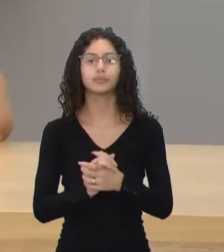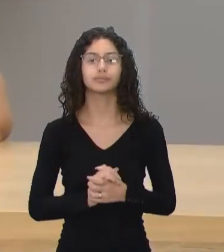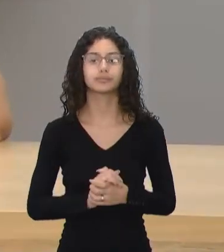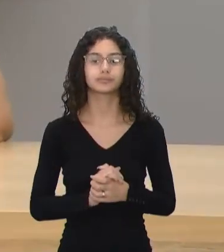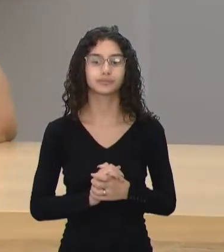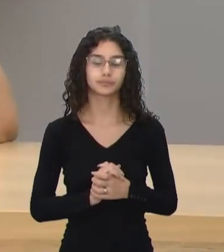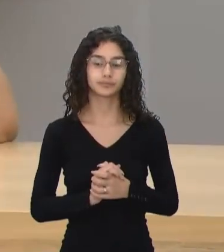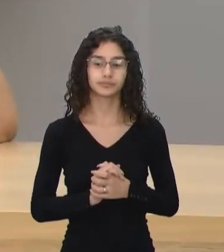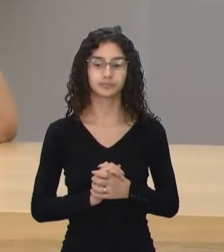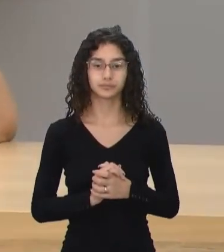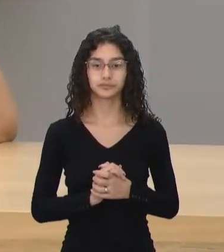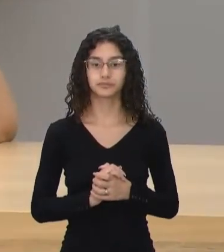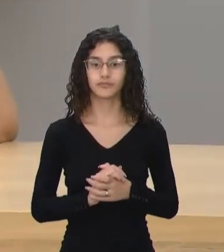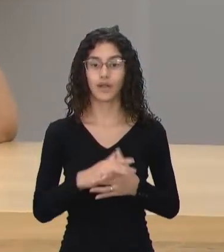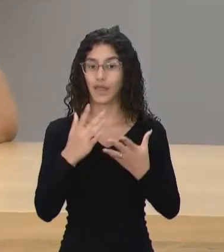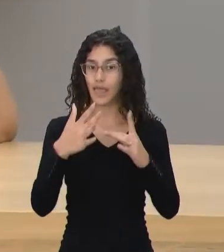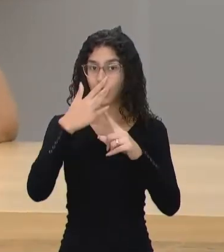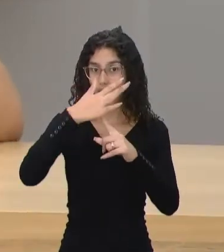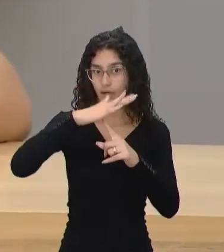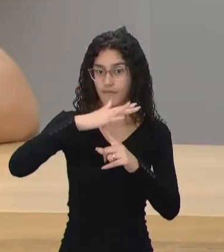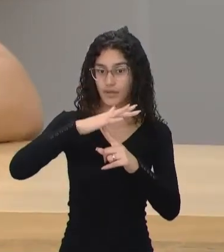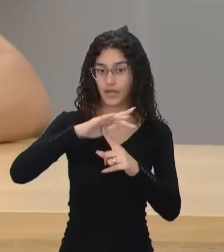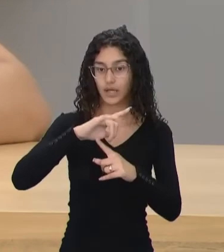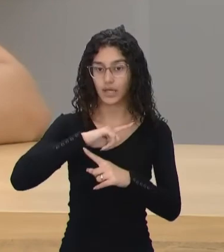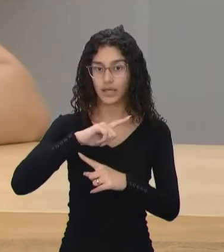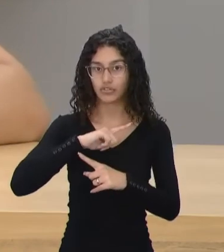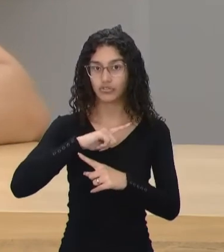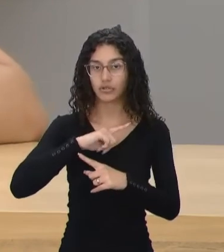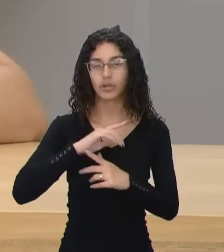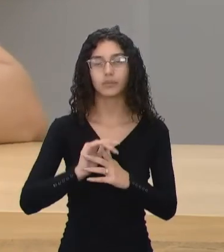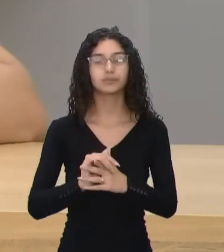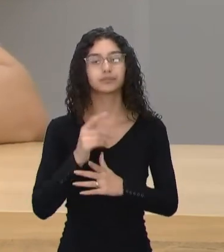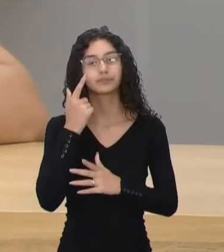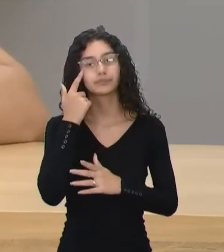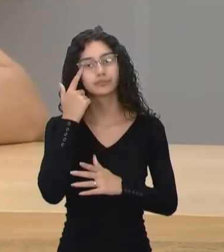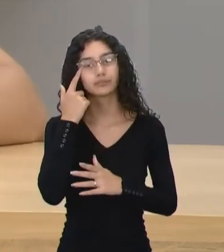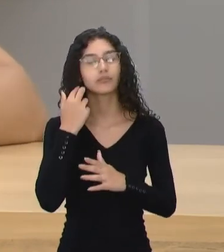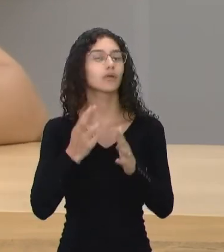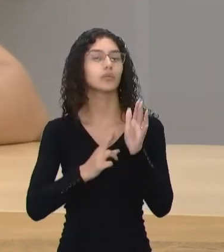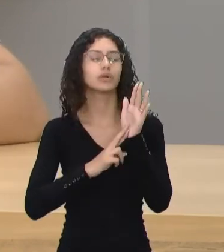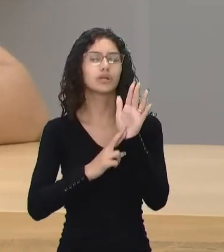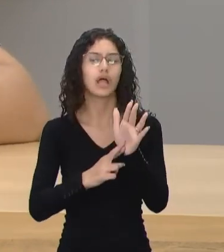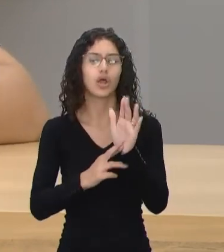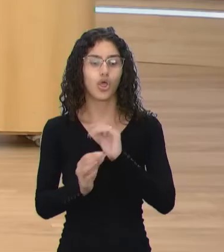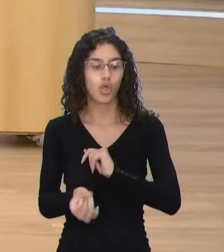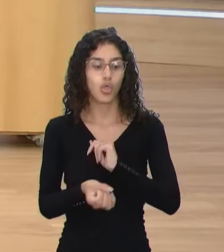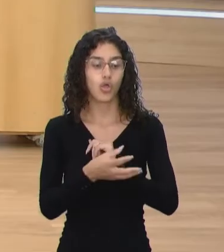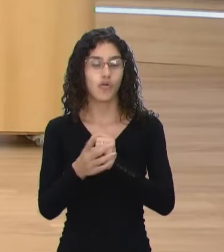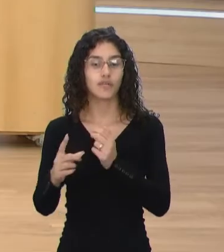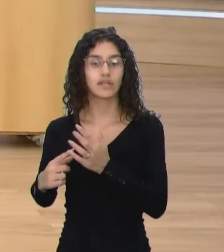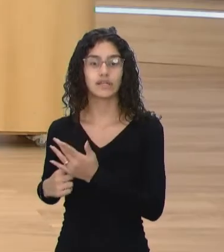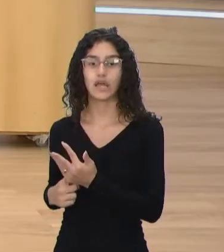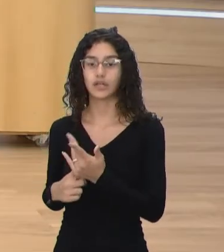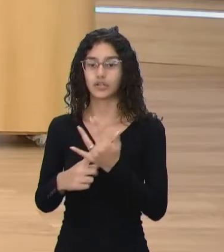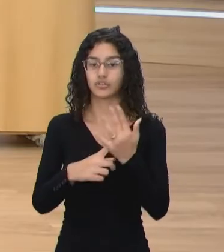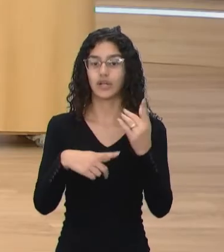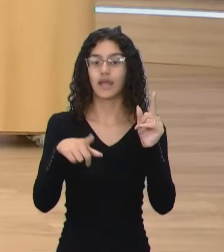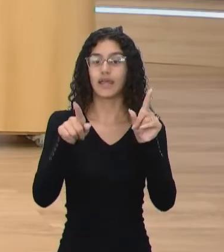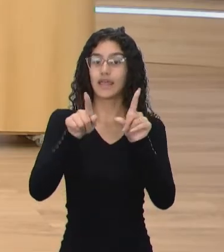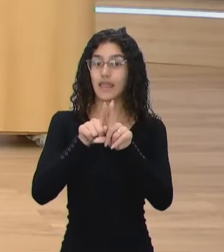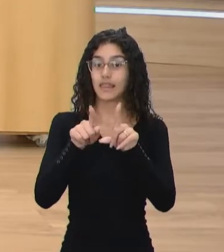aqui para mim? Nessa feira, além da Torre Eiffel, foram mostradas novas tecnologias e